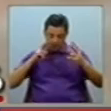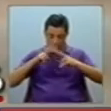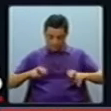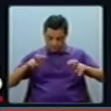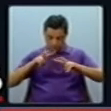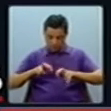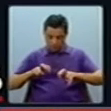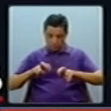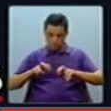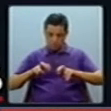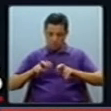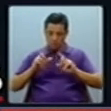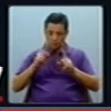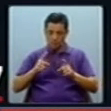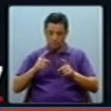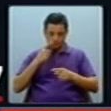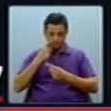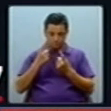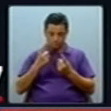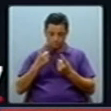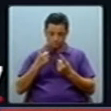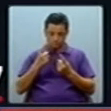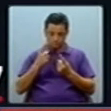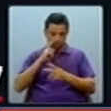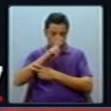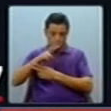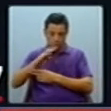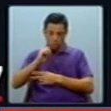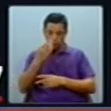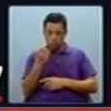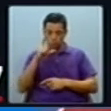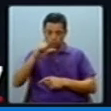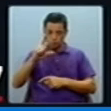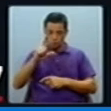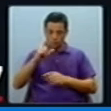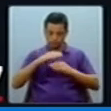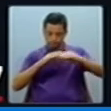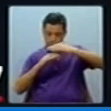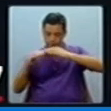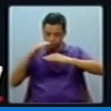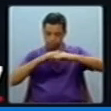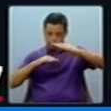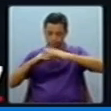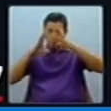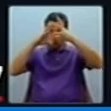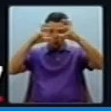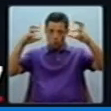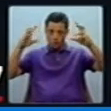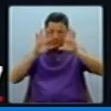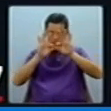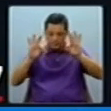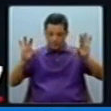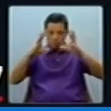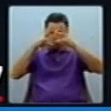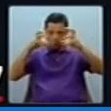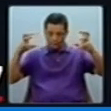utilizou telescópios do Observatório Europeu do Sul descobriram que este exoplaneta tem várias camadas de nuvens grossas e finas. Portanto, nós conseguimos